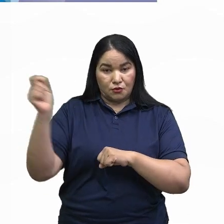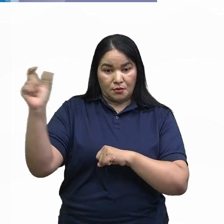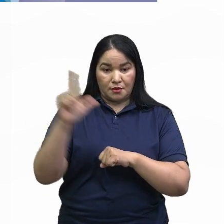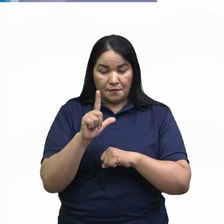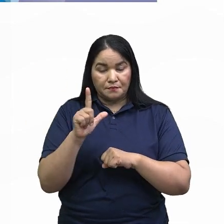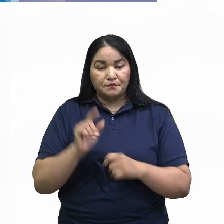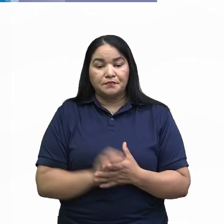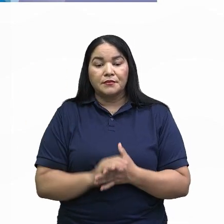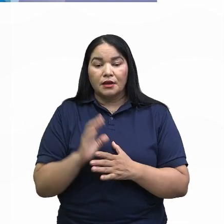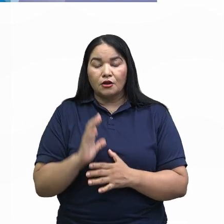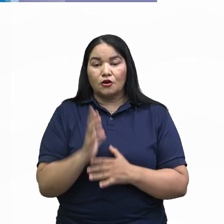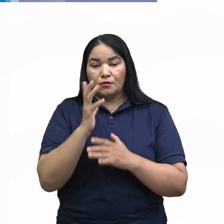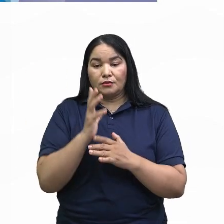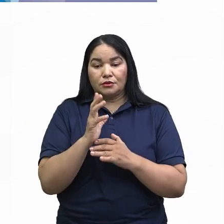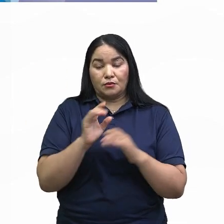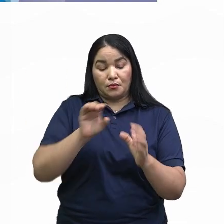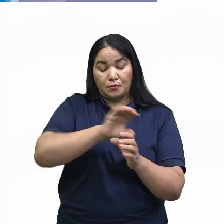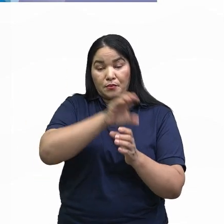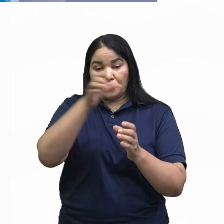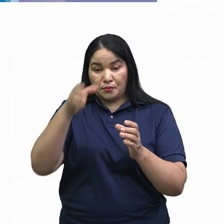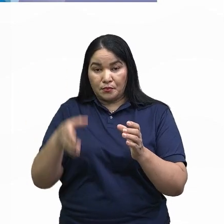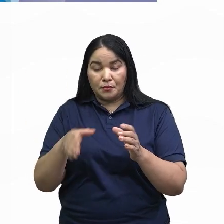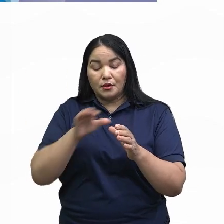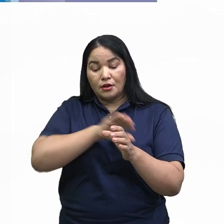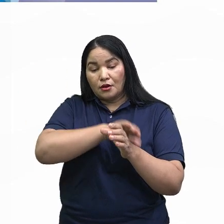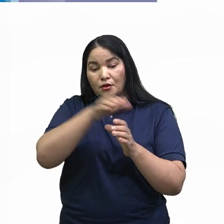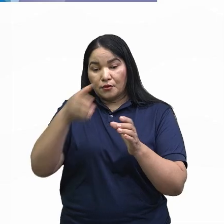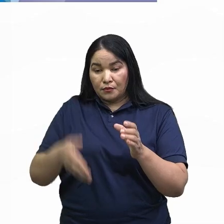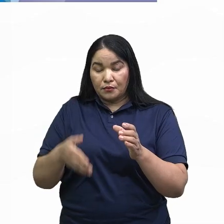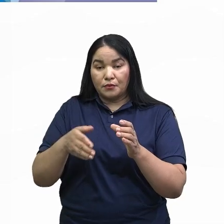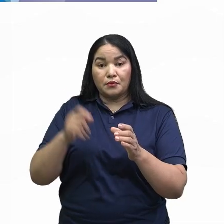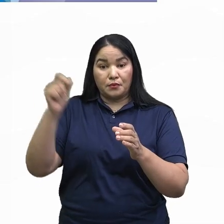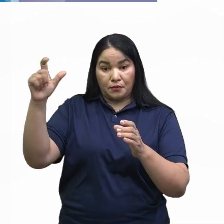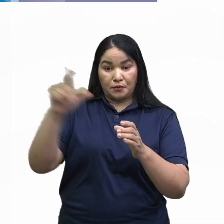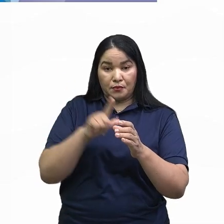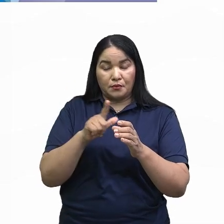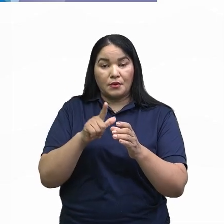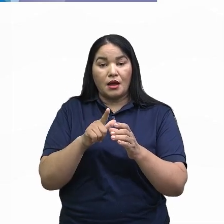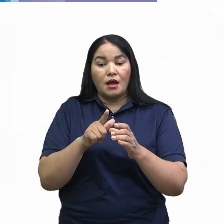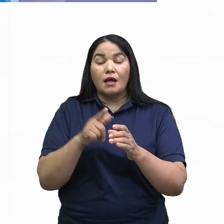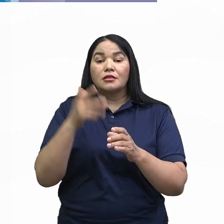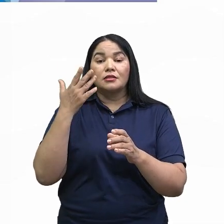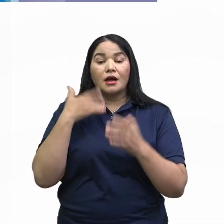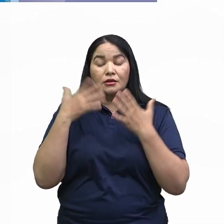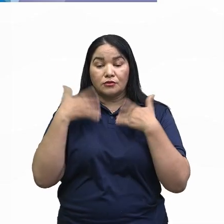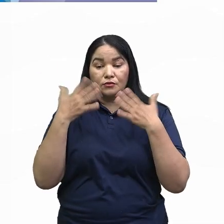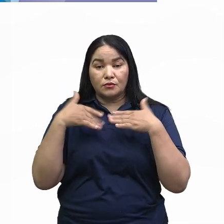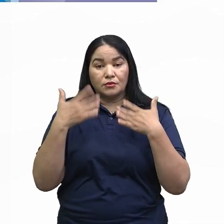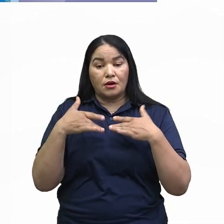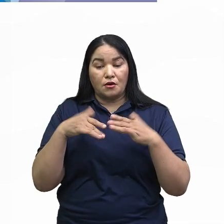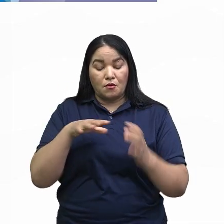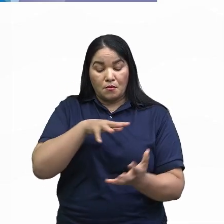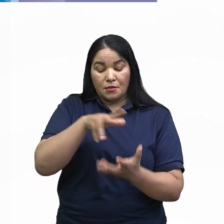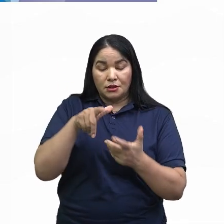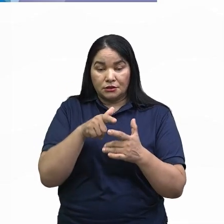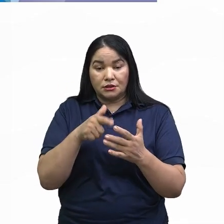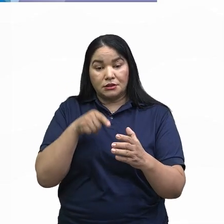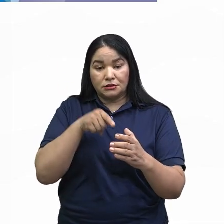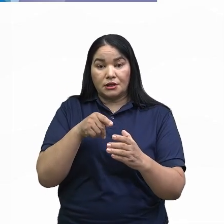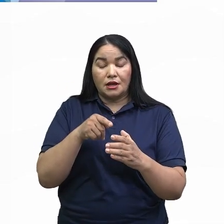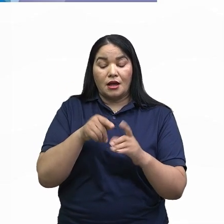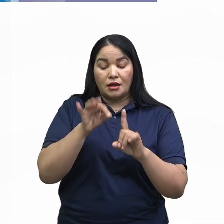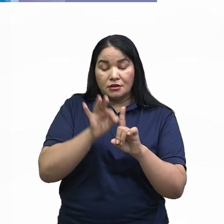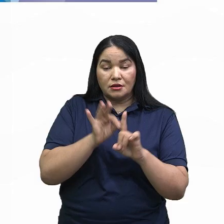que ocasiona ali o efeito estufa, que é o processo natural que mantém a temperatura do planeta adequada à existência